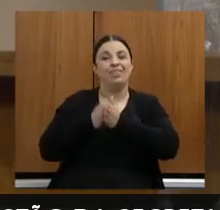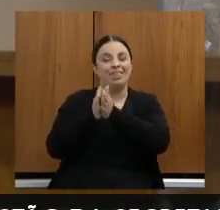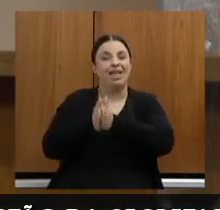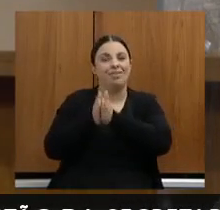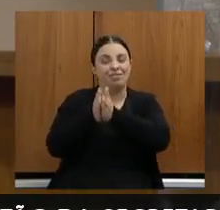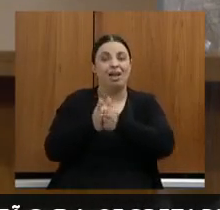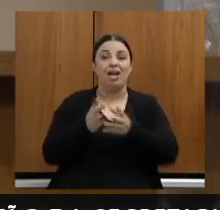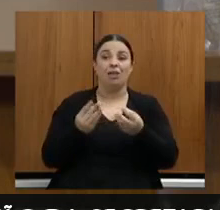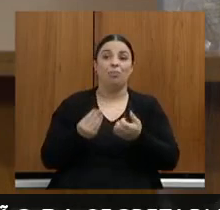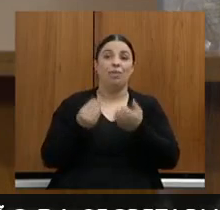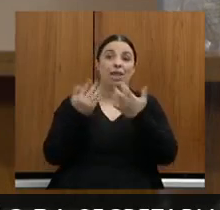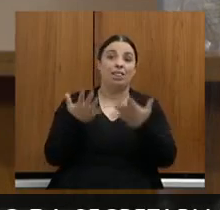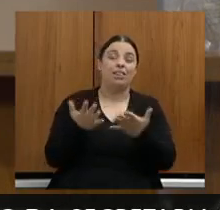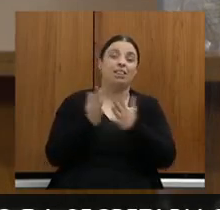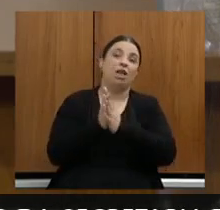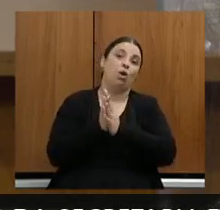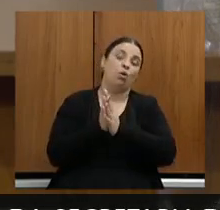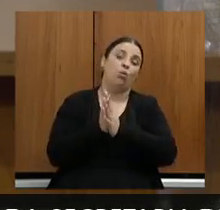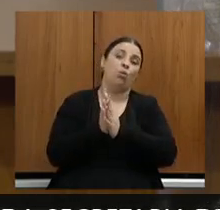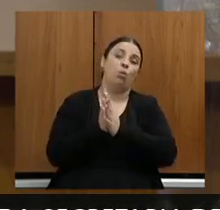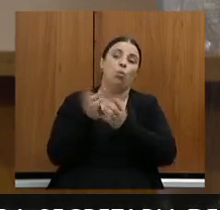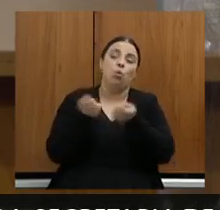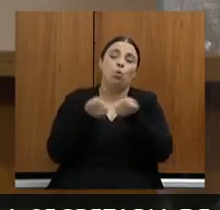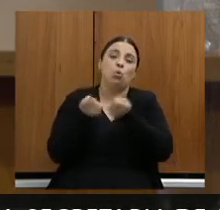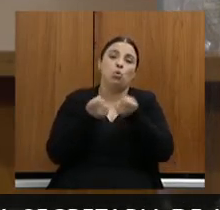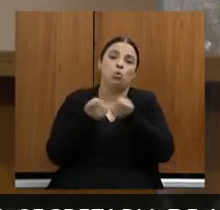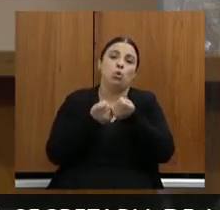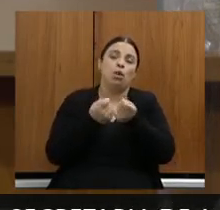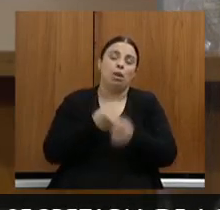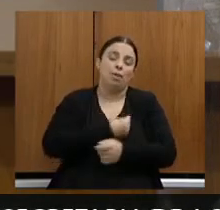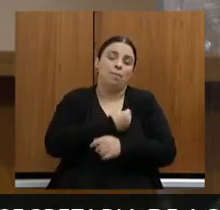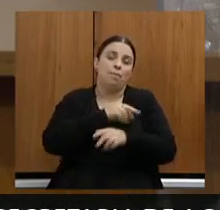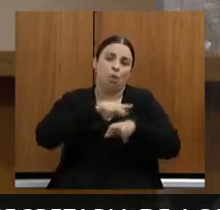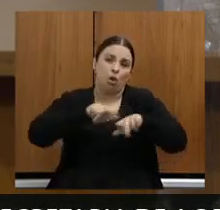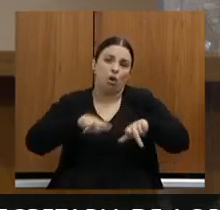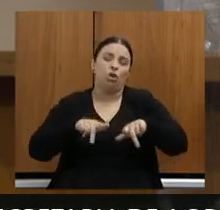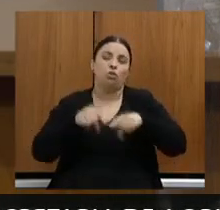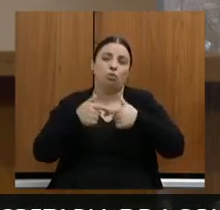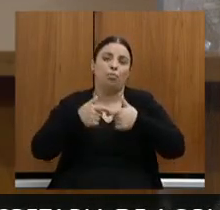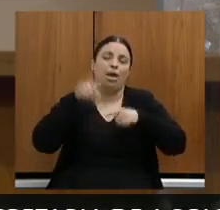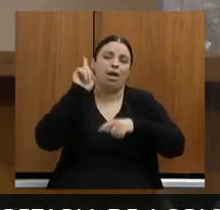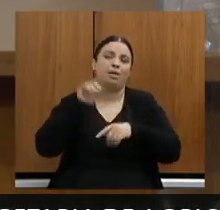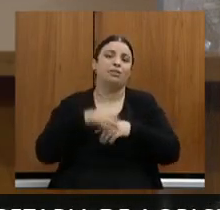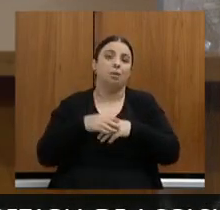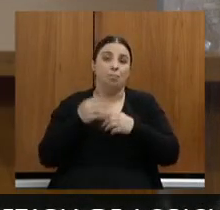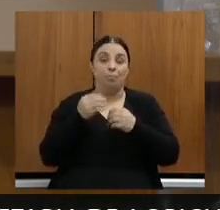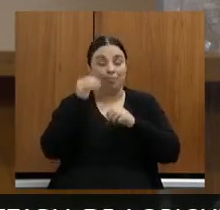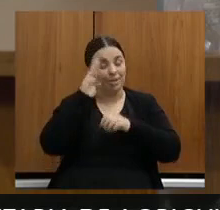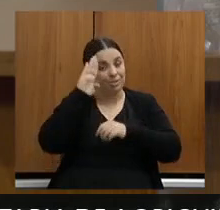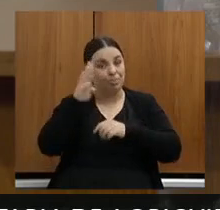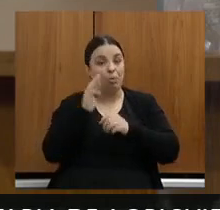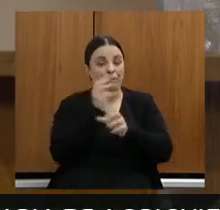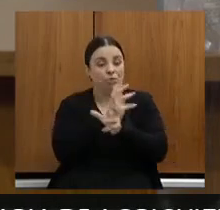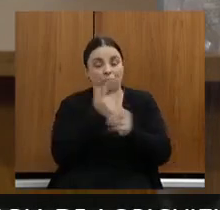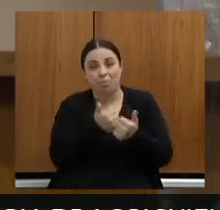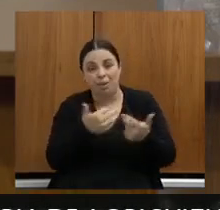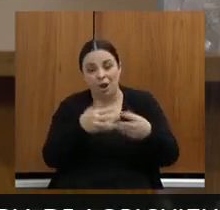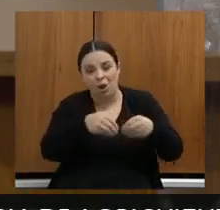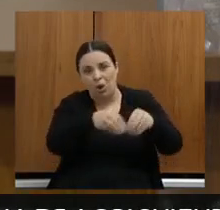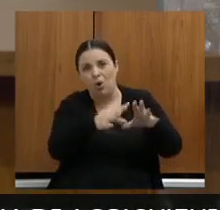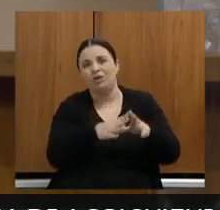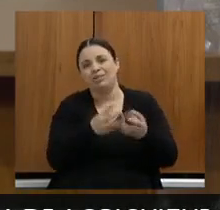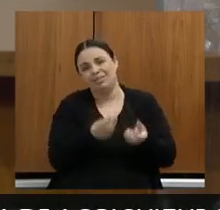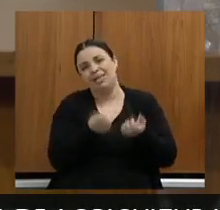aumentar o controle biológico especialmente aí para as hortaliças da região metropolitana que atende aqui toda a nossa